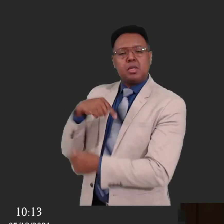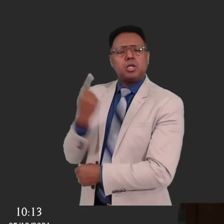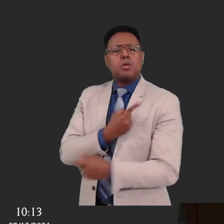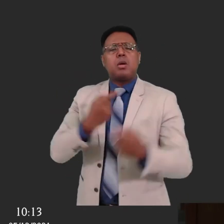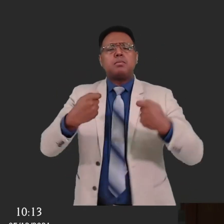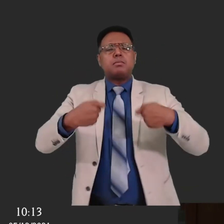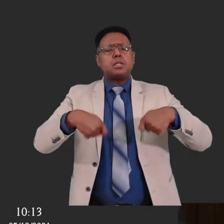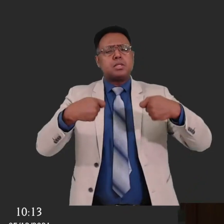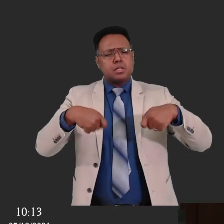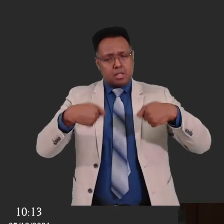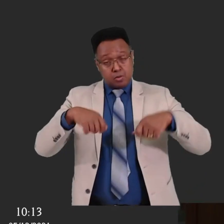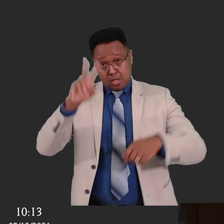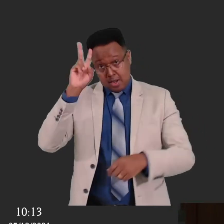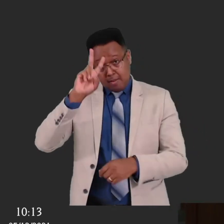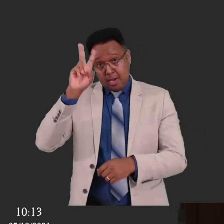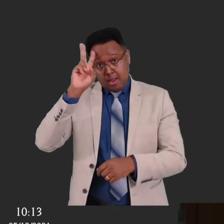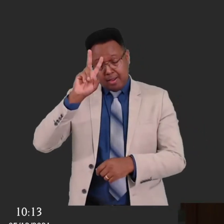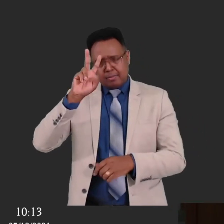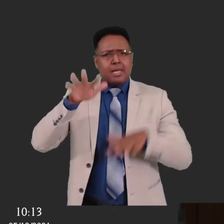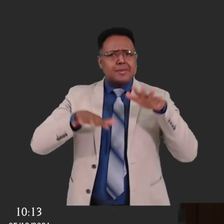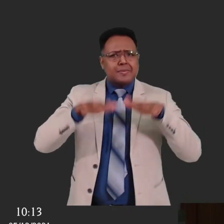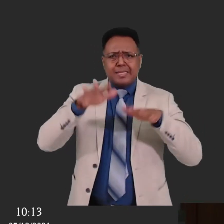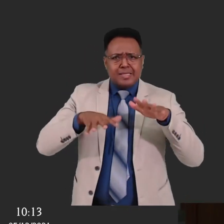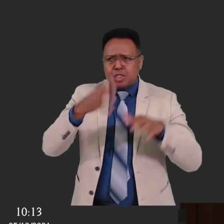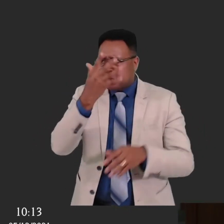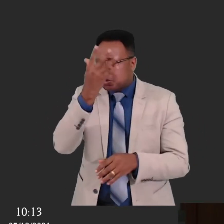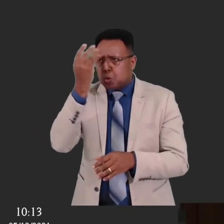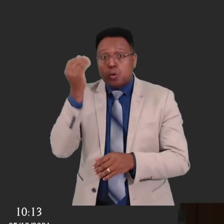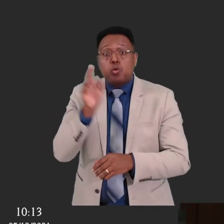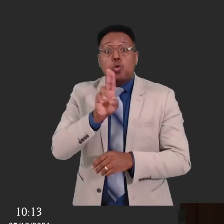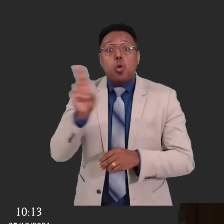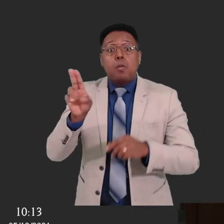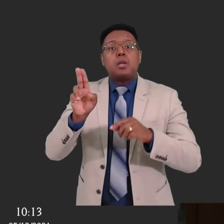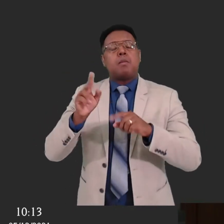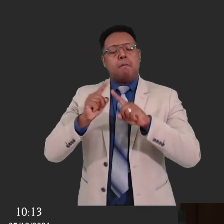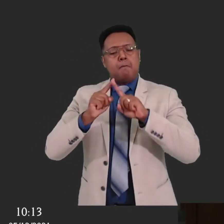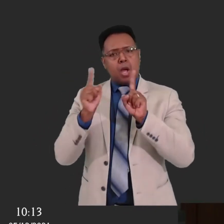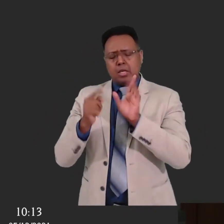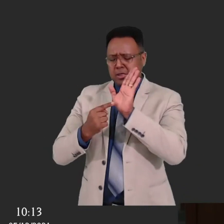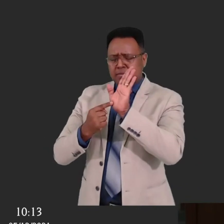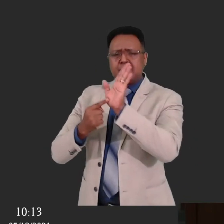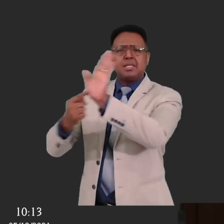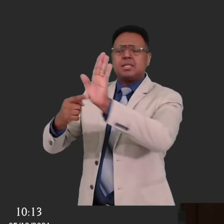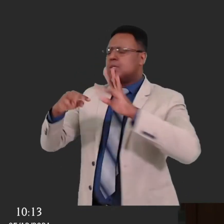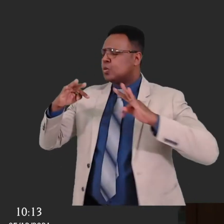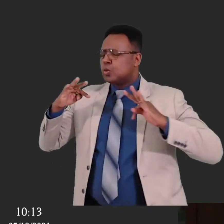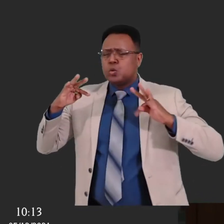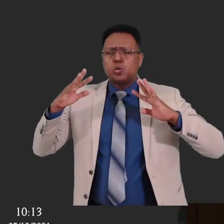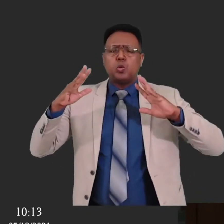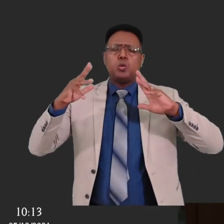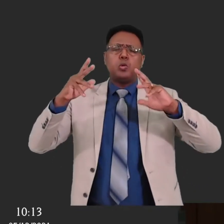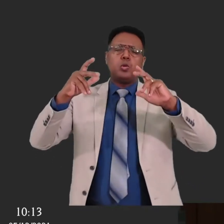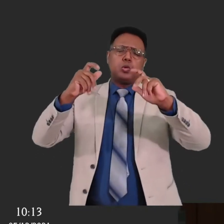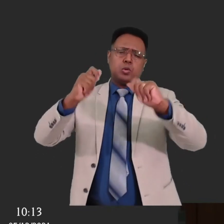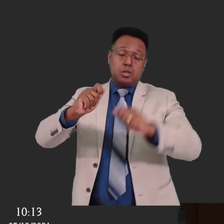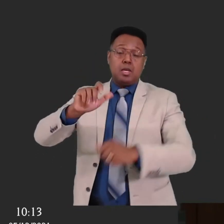todos, é certo que não é possível mencioná-los, mas apresentar todos conjuntamente nas mãos